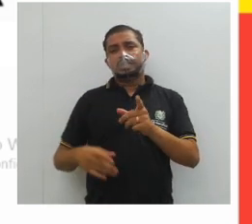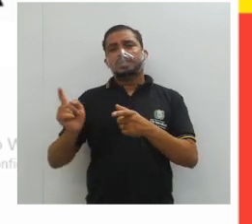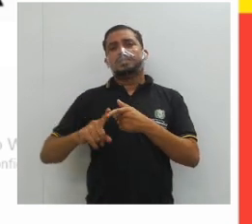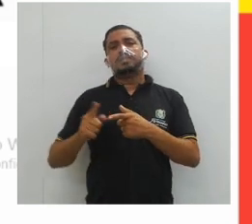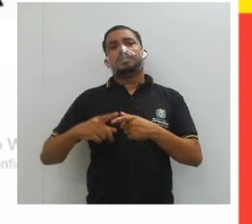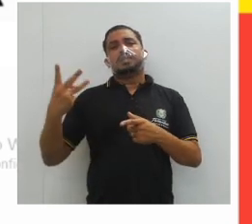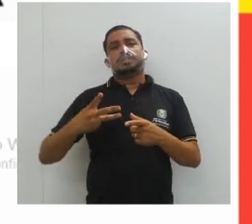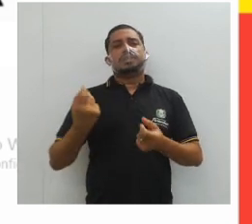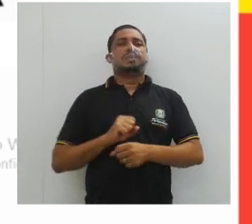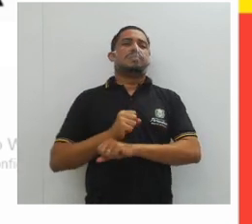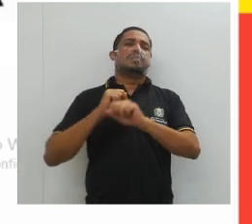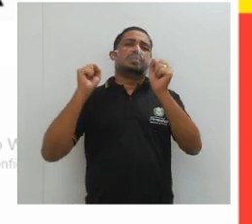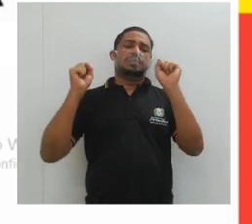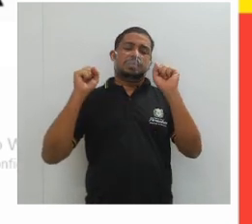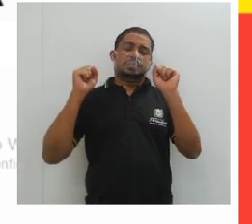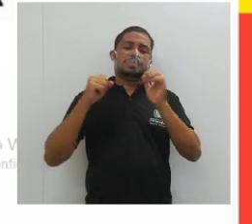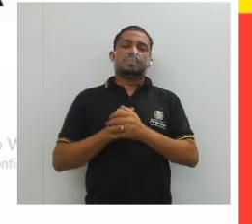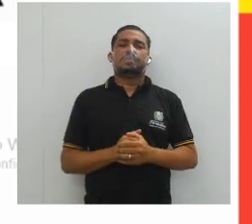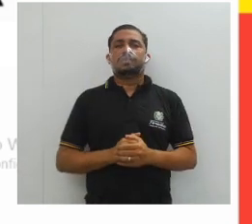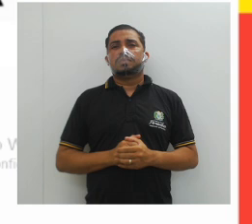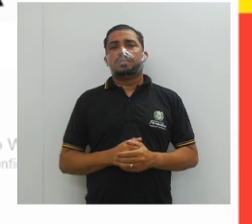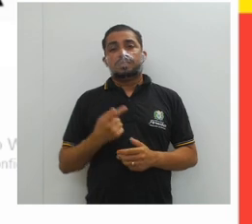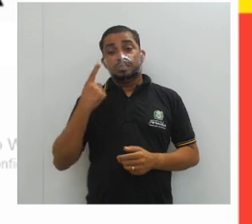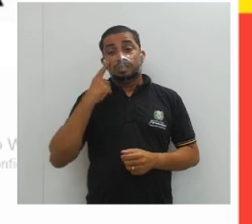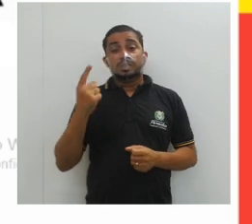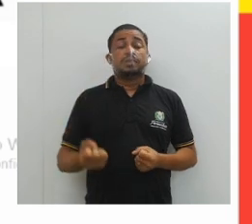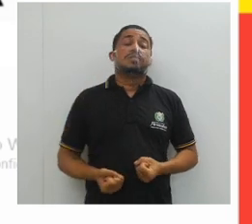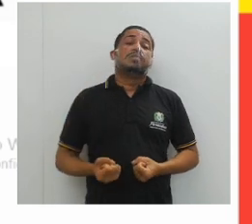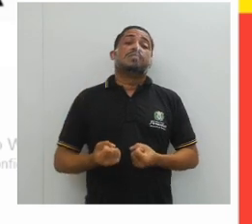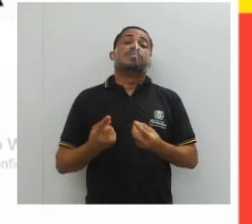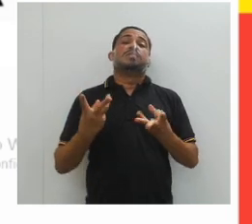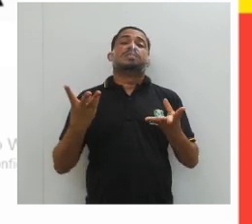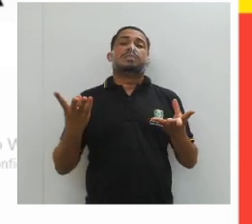terceira Revolução Industrial. Os serviços, olha quantos